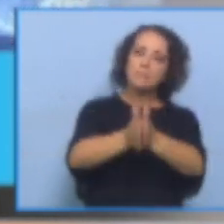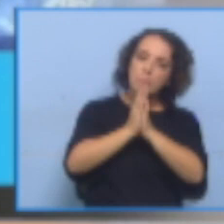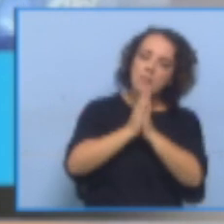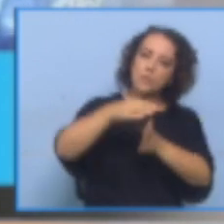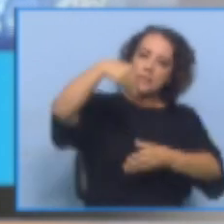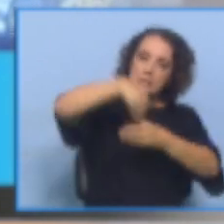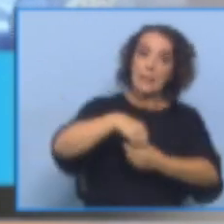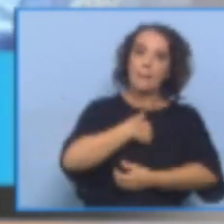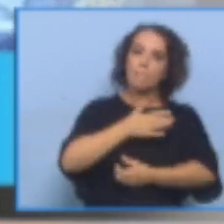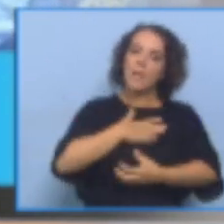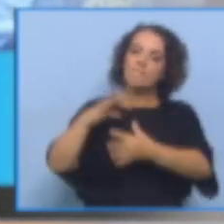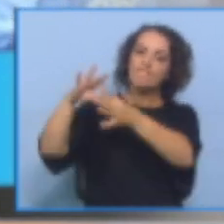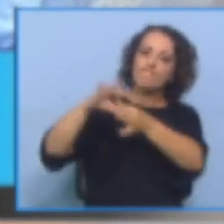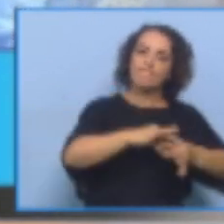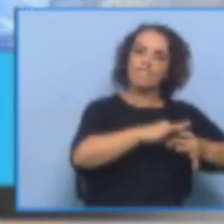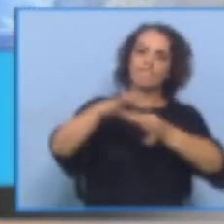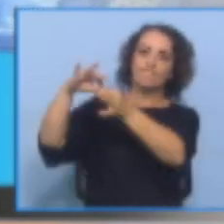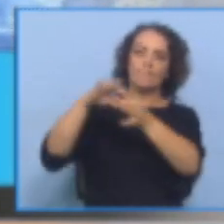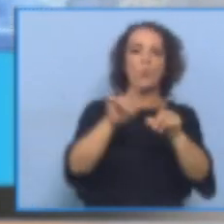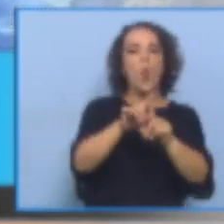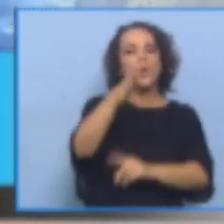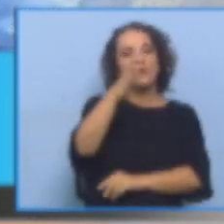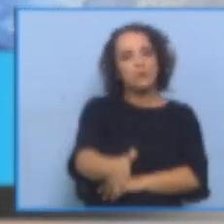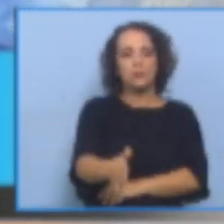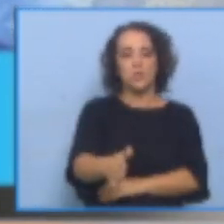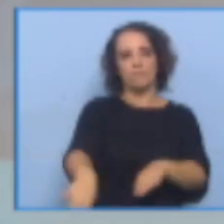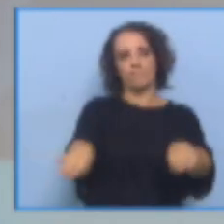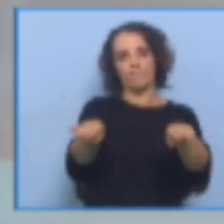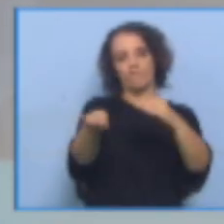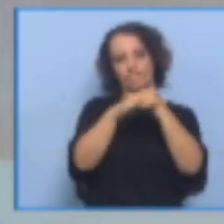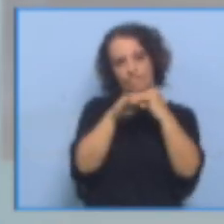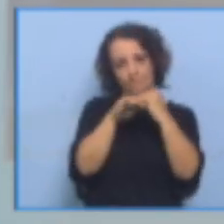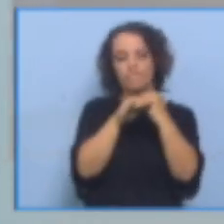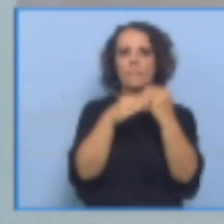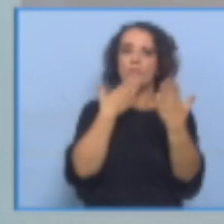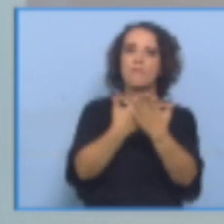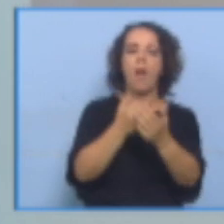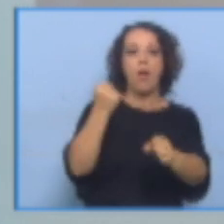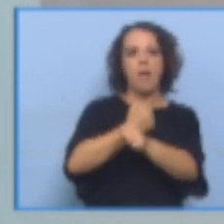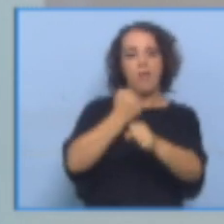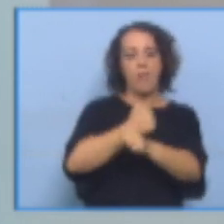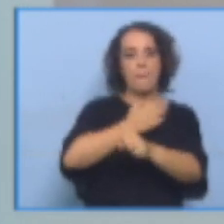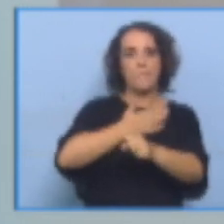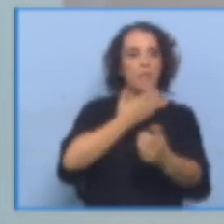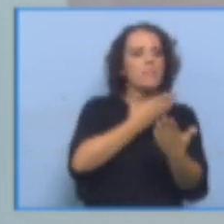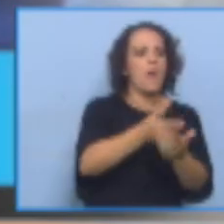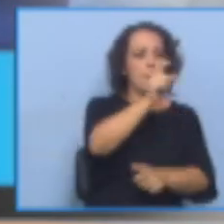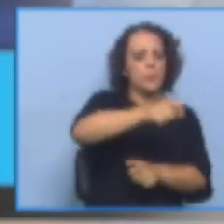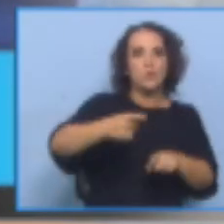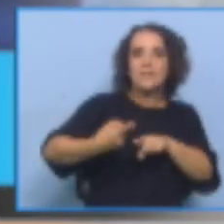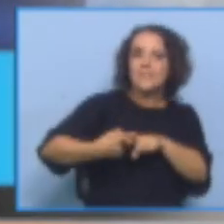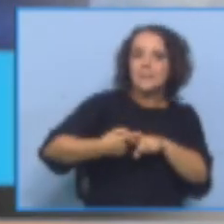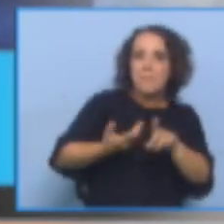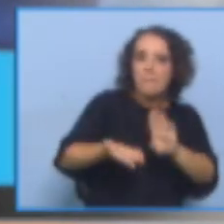ou seja, até por questões de eficácia dentro da empresa, exatamente, para a motivação dos